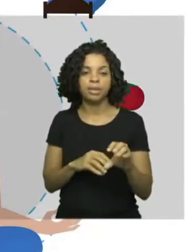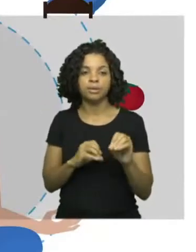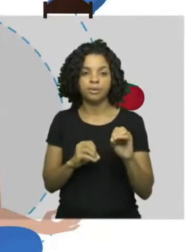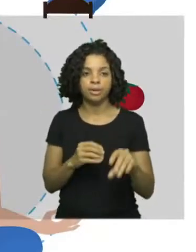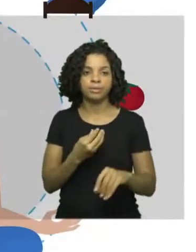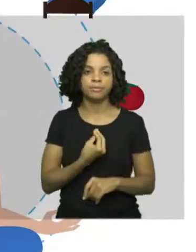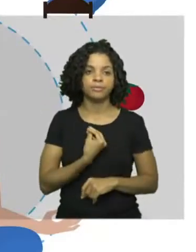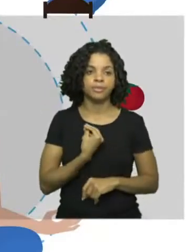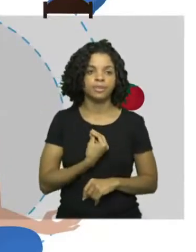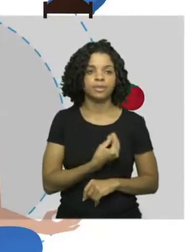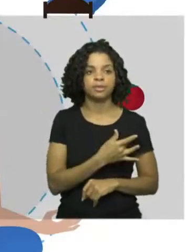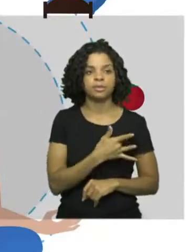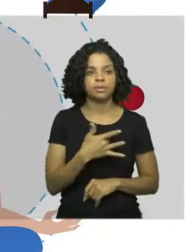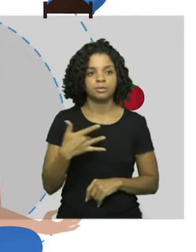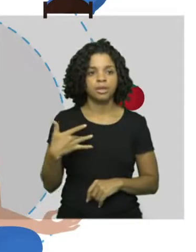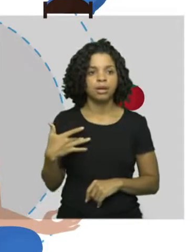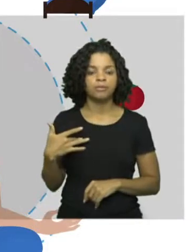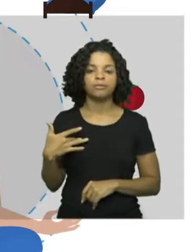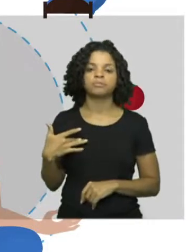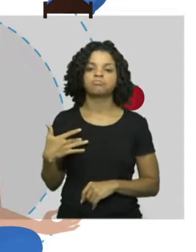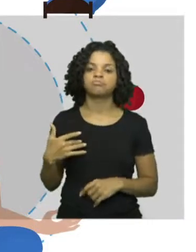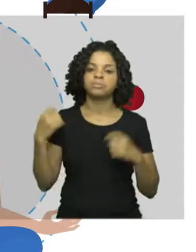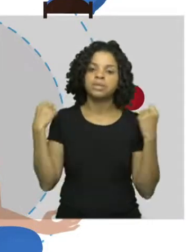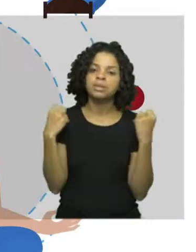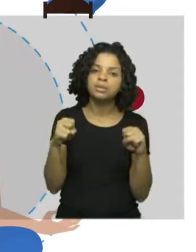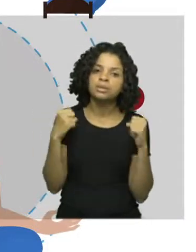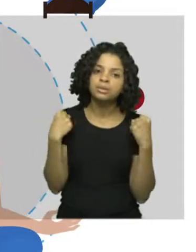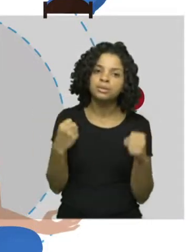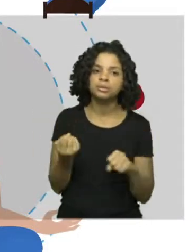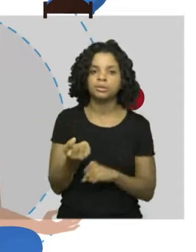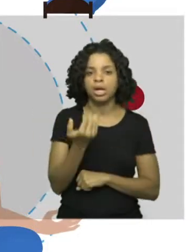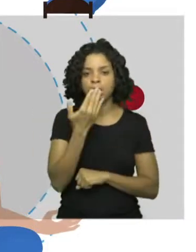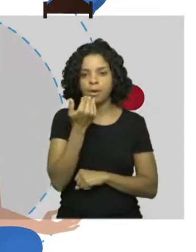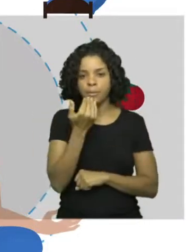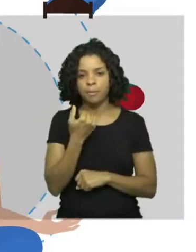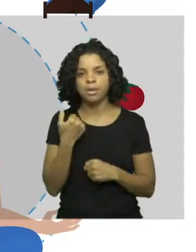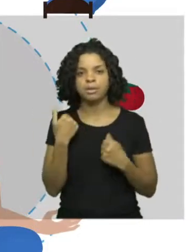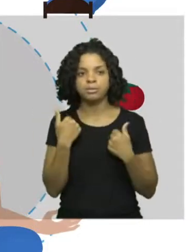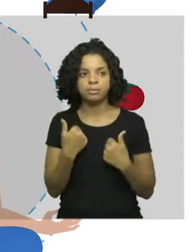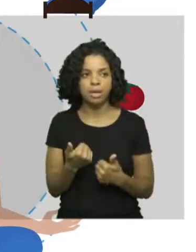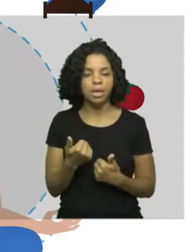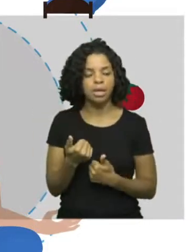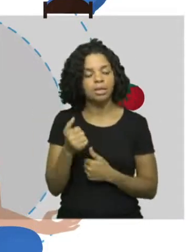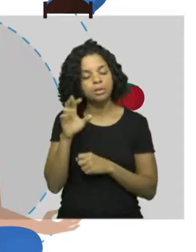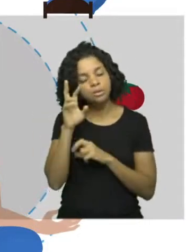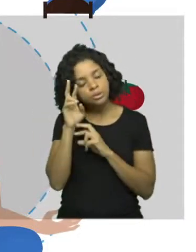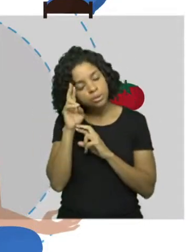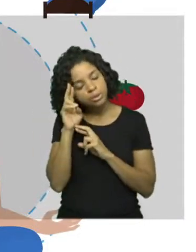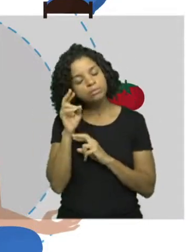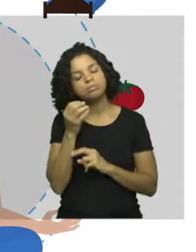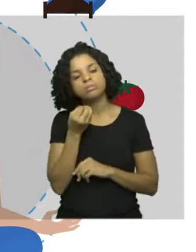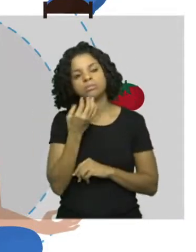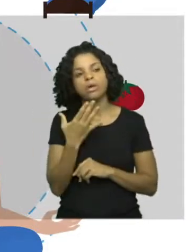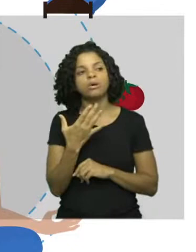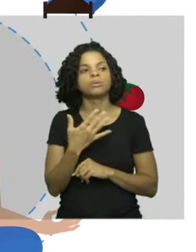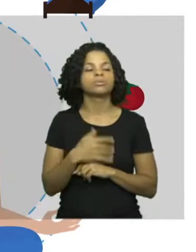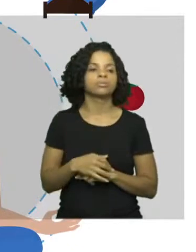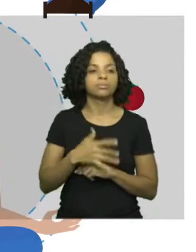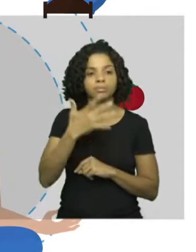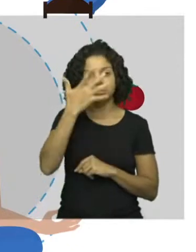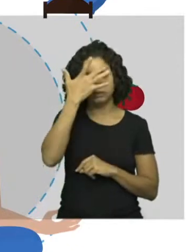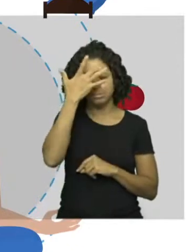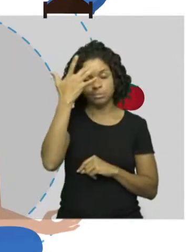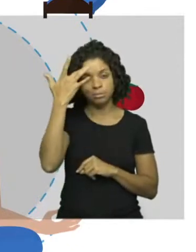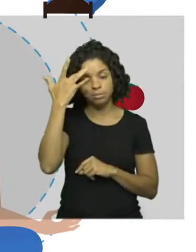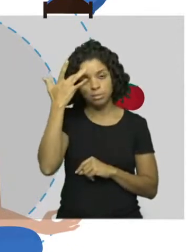saudável. Atividade física, alimentação adequada, sono regular, mente sã, que é basicamente o que todos nós